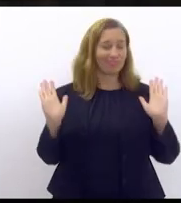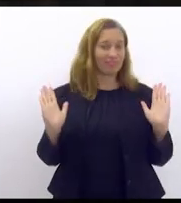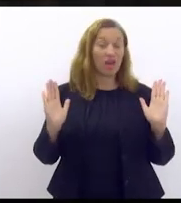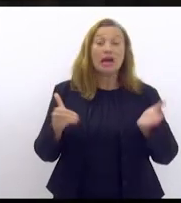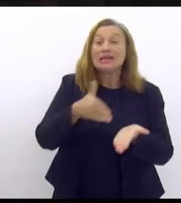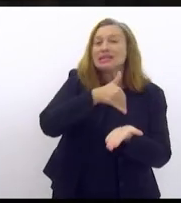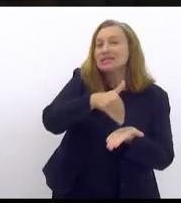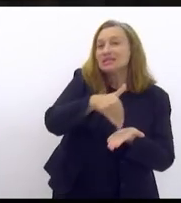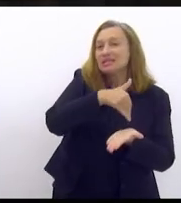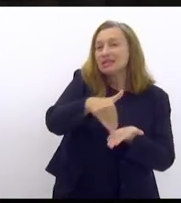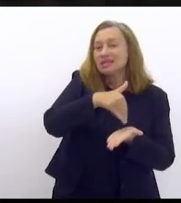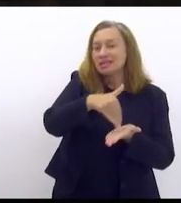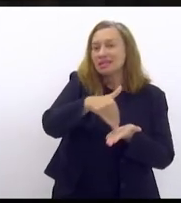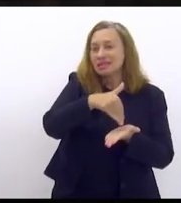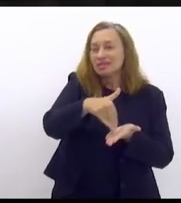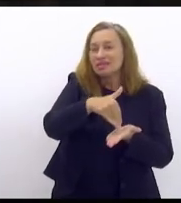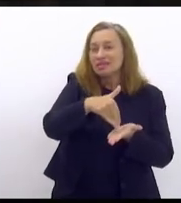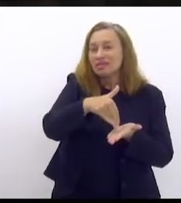Secretaria